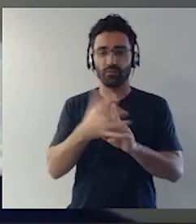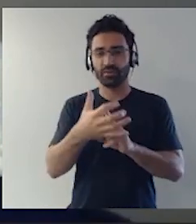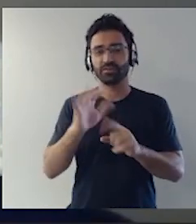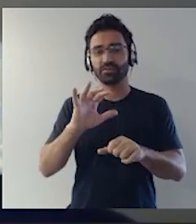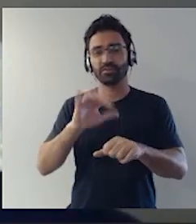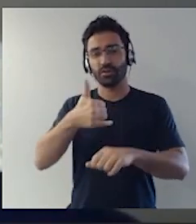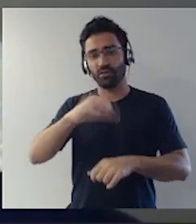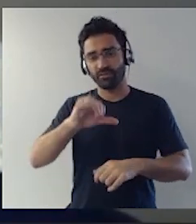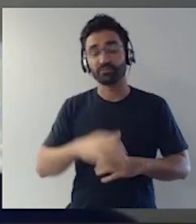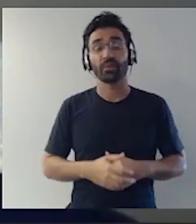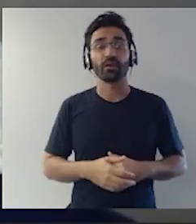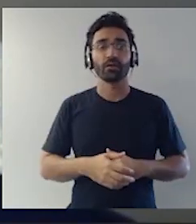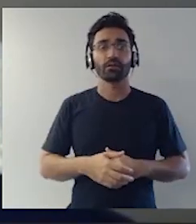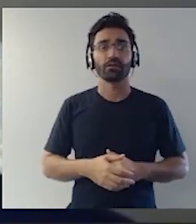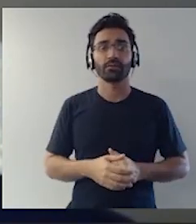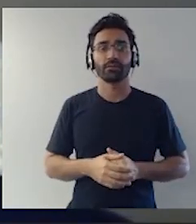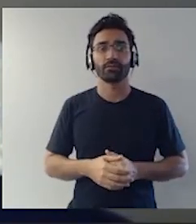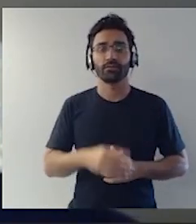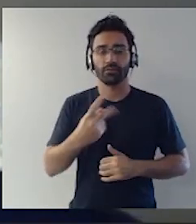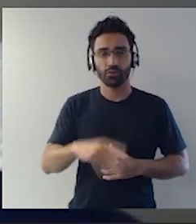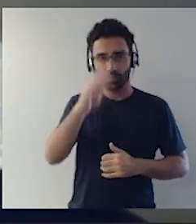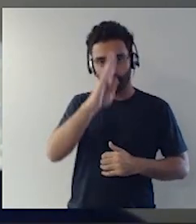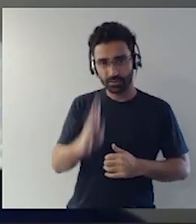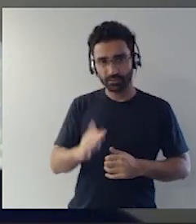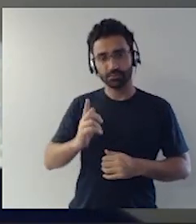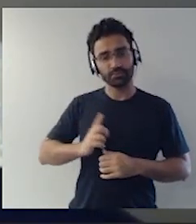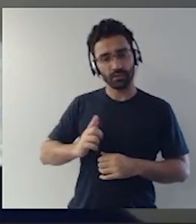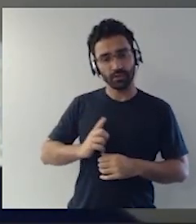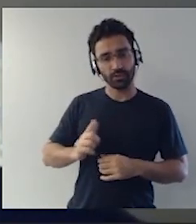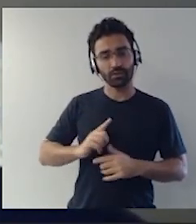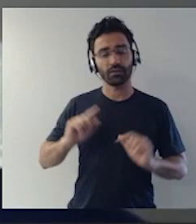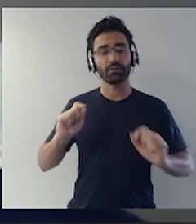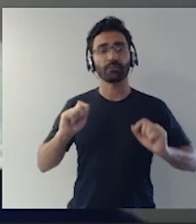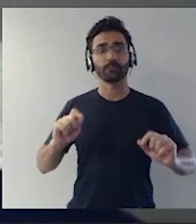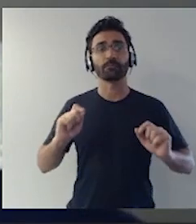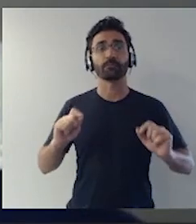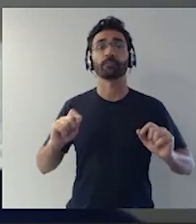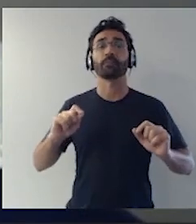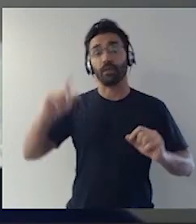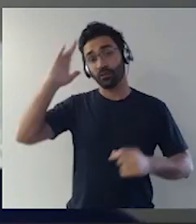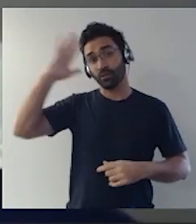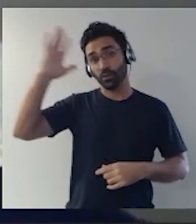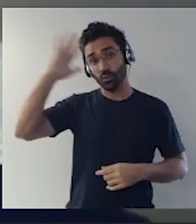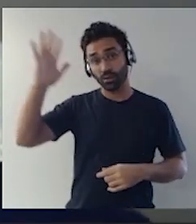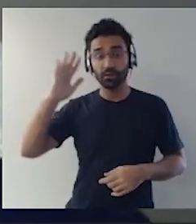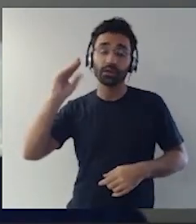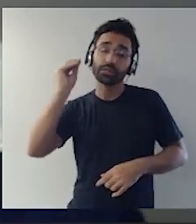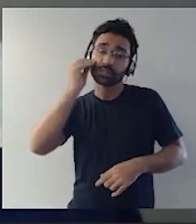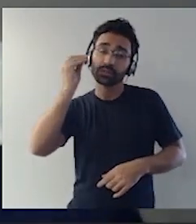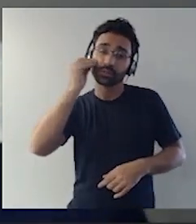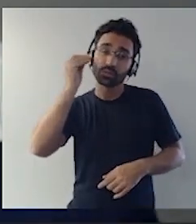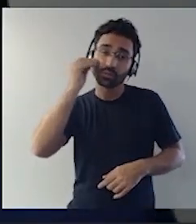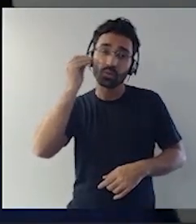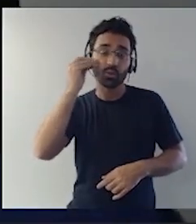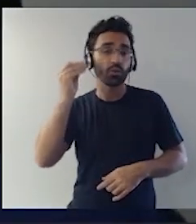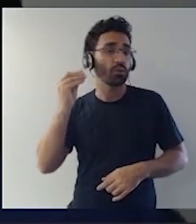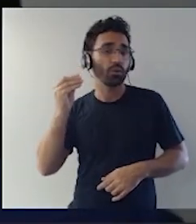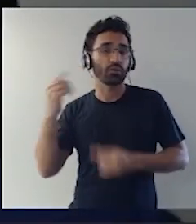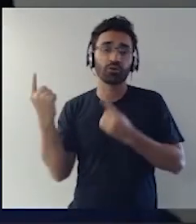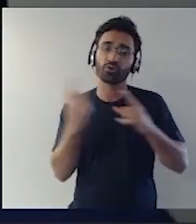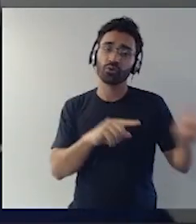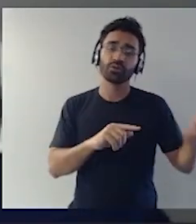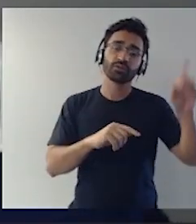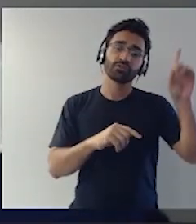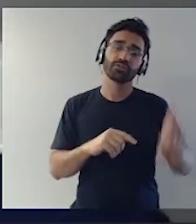efetivamente que há em curso no Brasil uma parte da doutrina que tentou desconstruir o direito